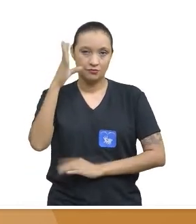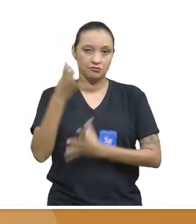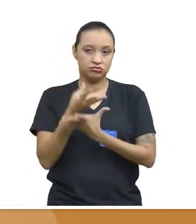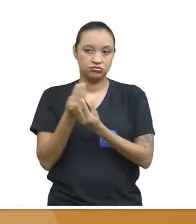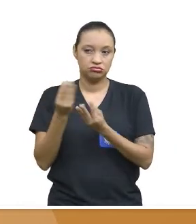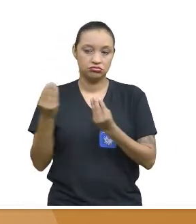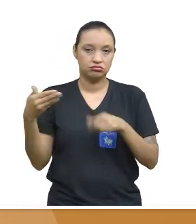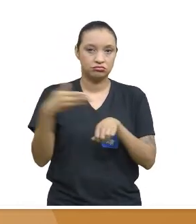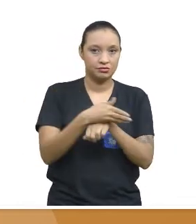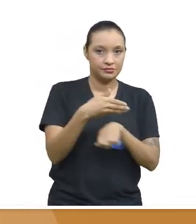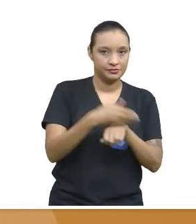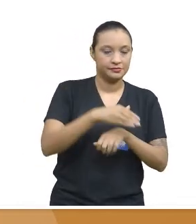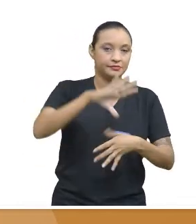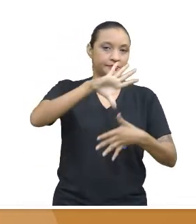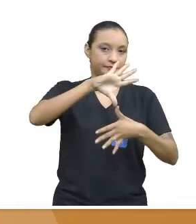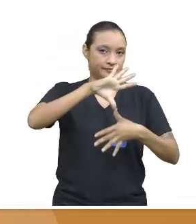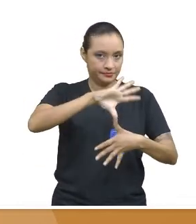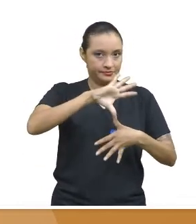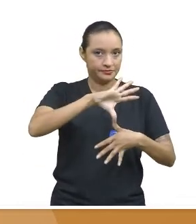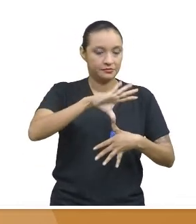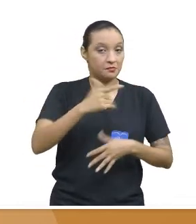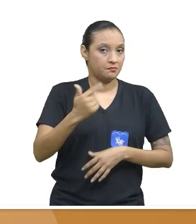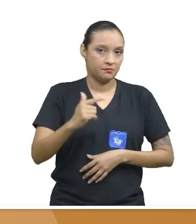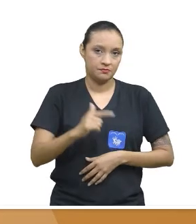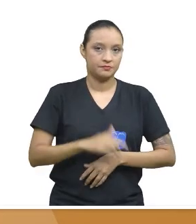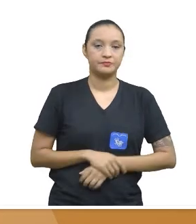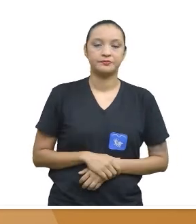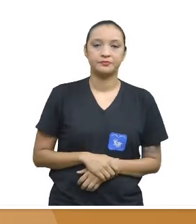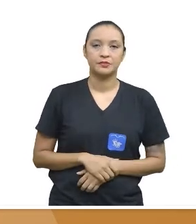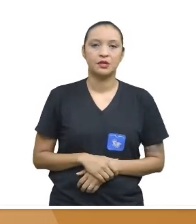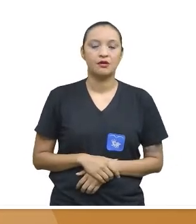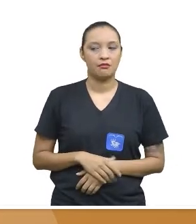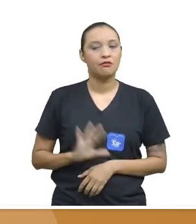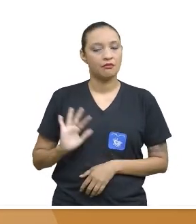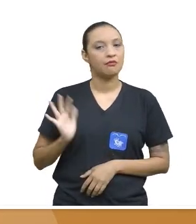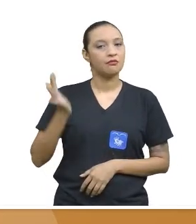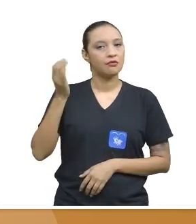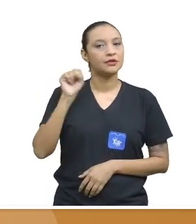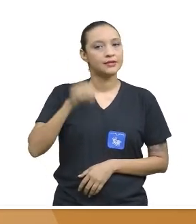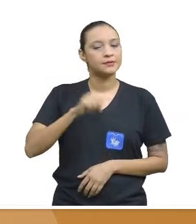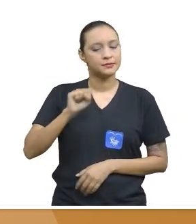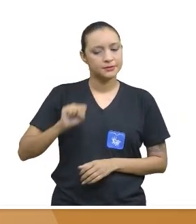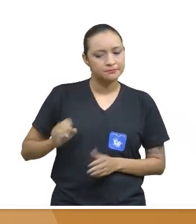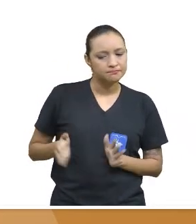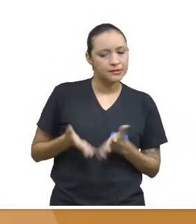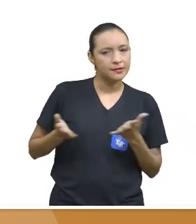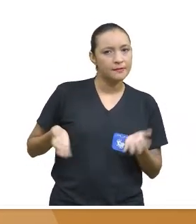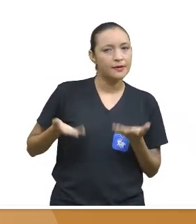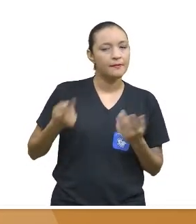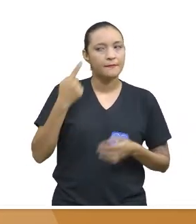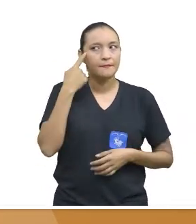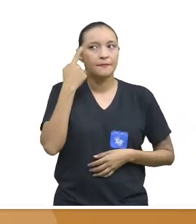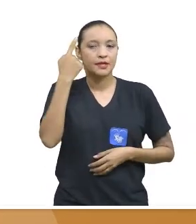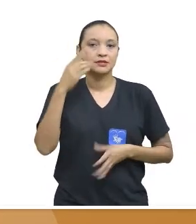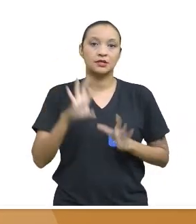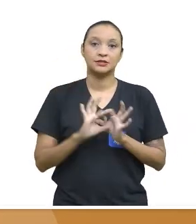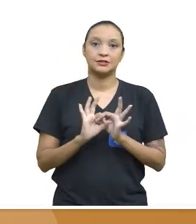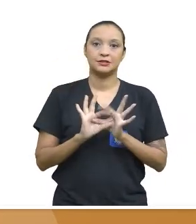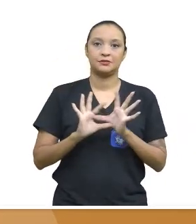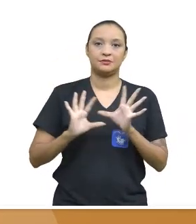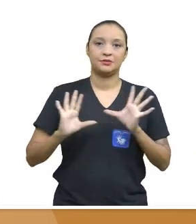para a América, e houve então essa tentativa de liberdade. Eles começaram a pensar nisso